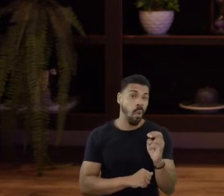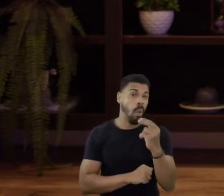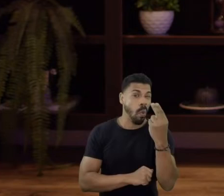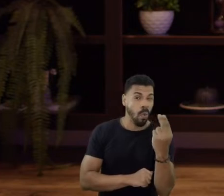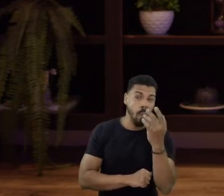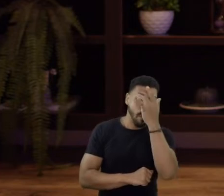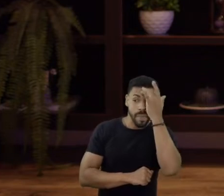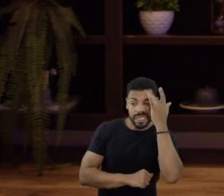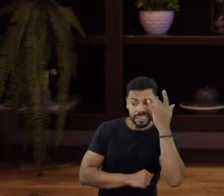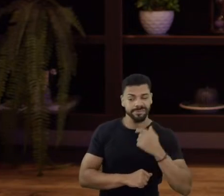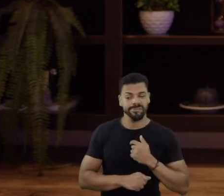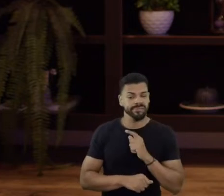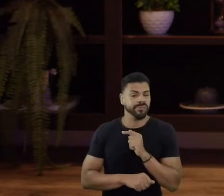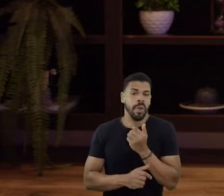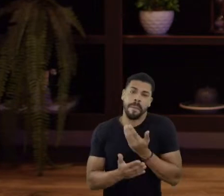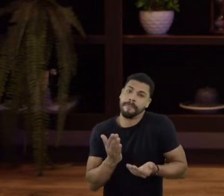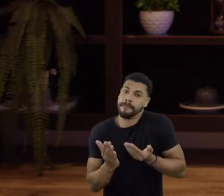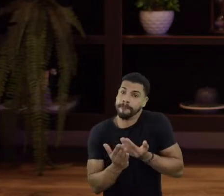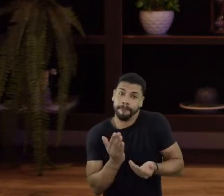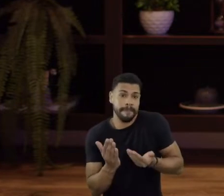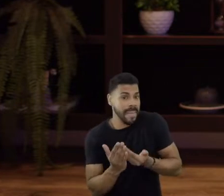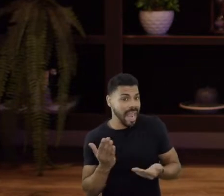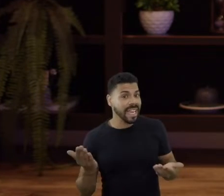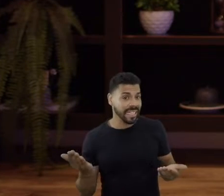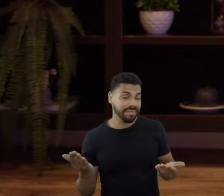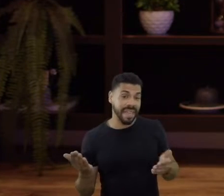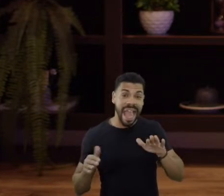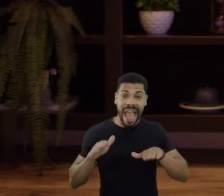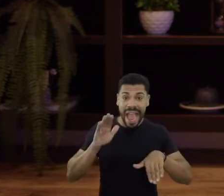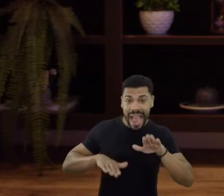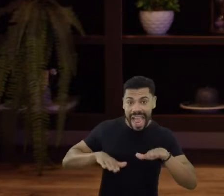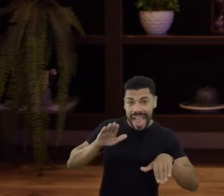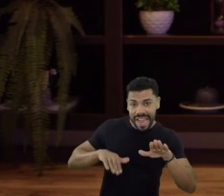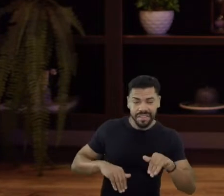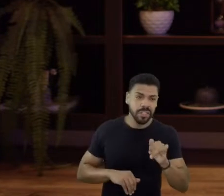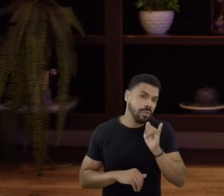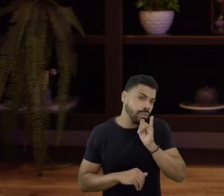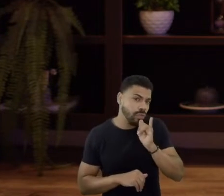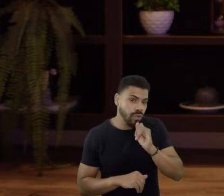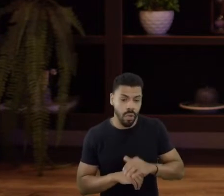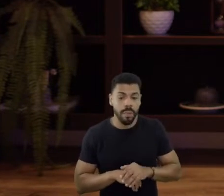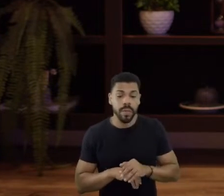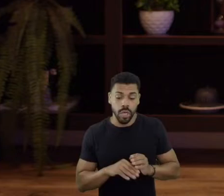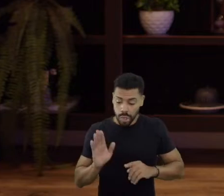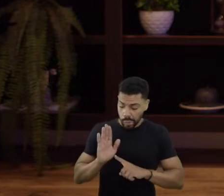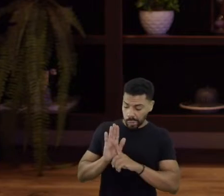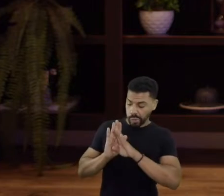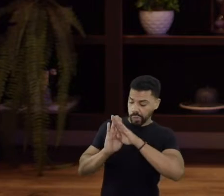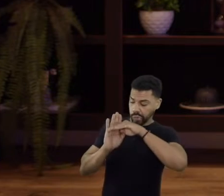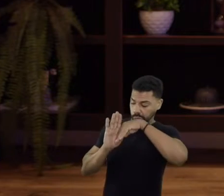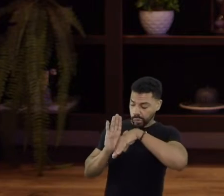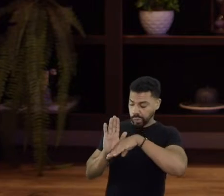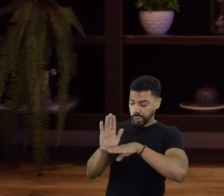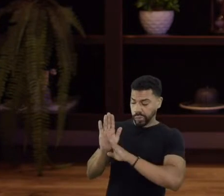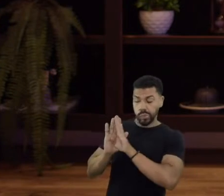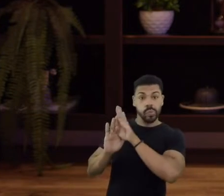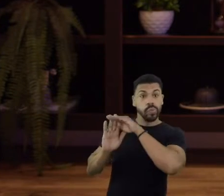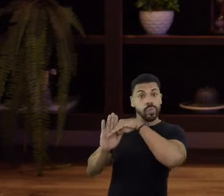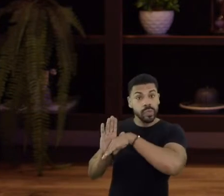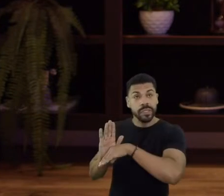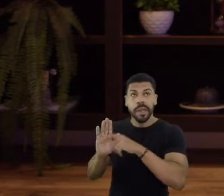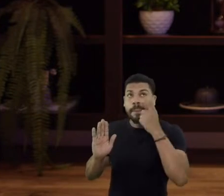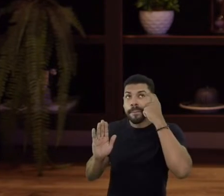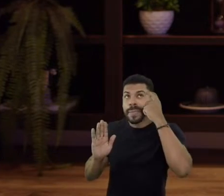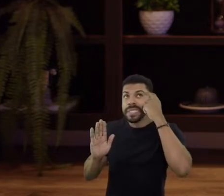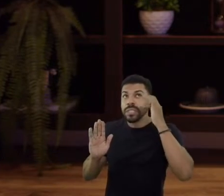quê Porque muitas vezes o investidor que faz investimento num fundo de índice especificamente de bolsa ele tá olhando o mercado para